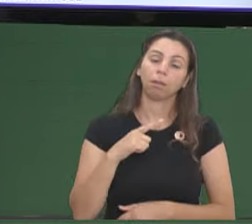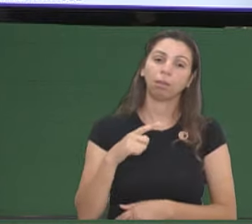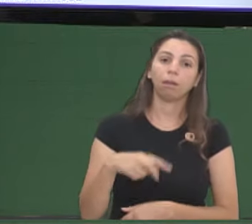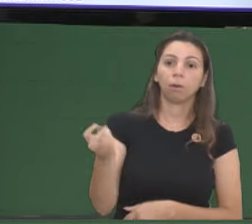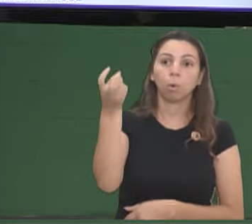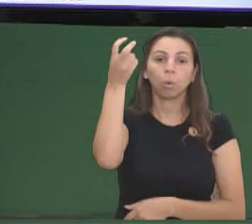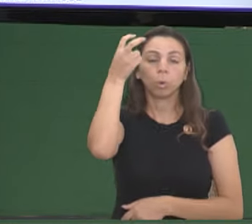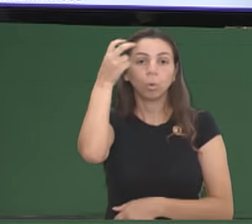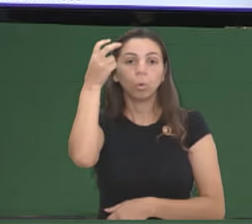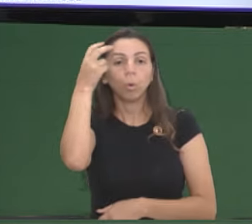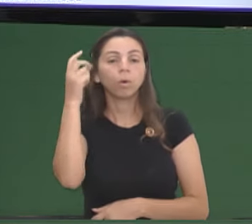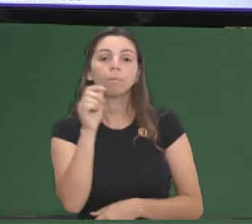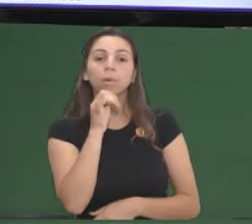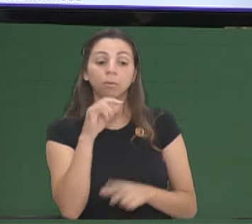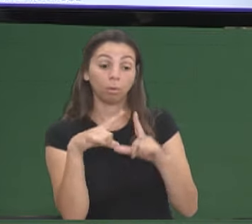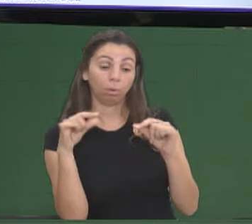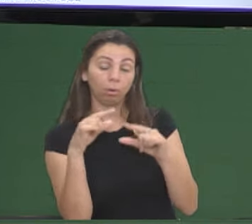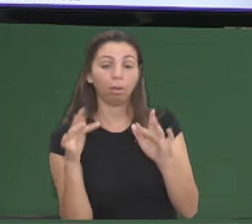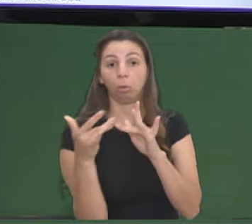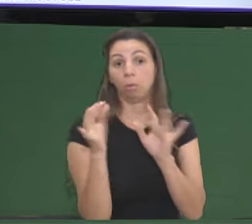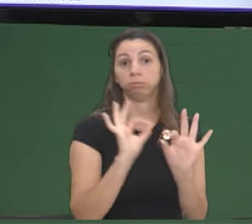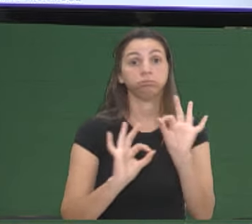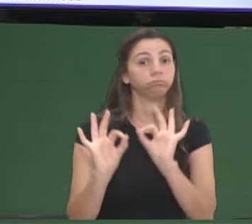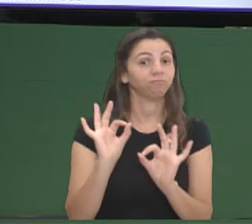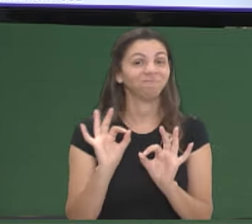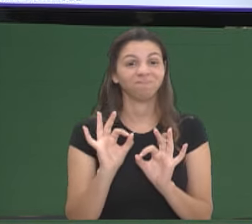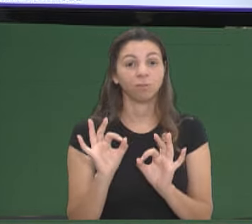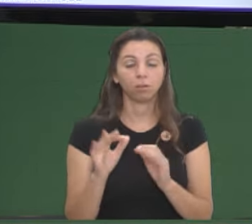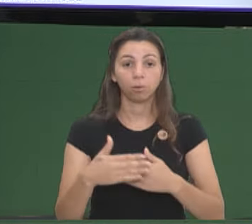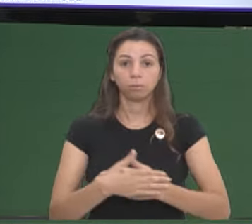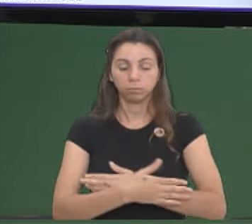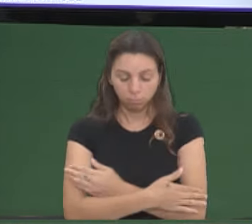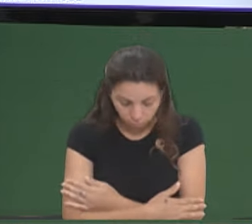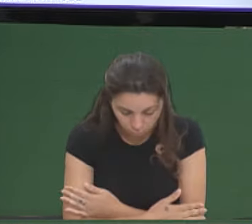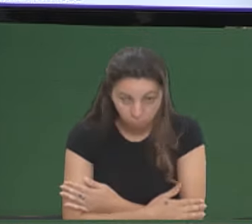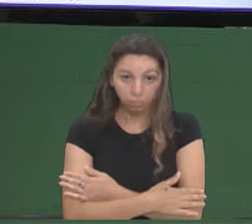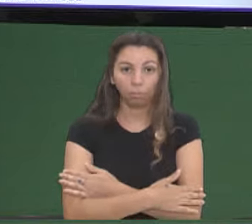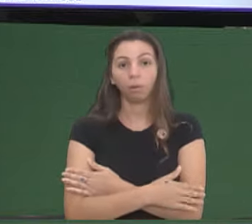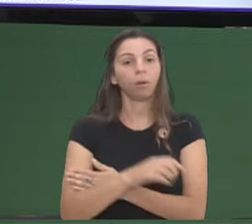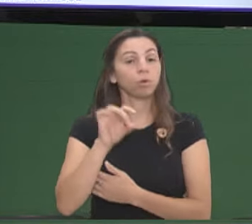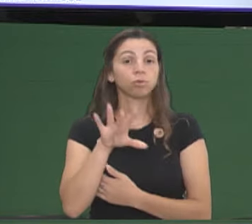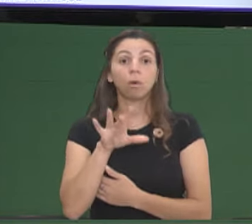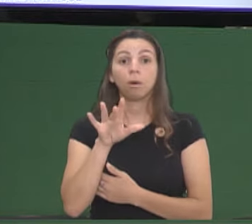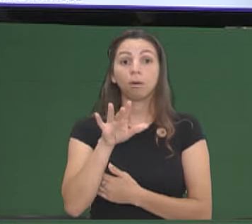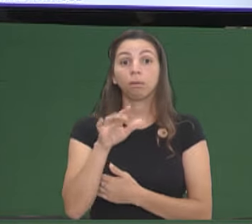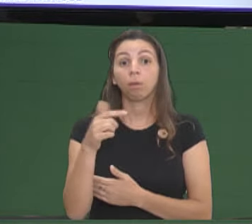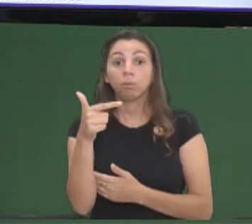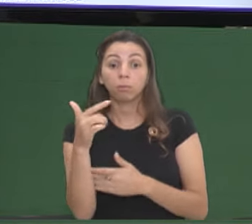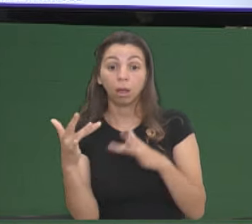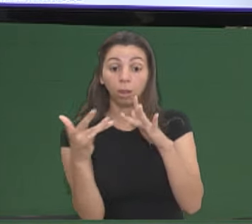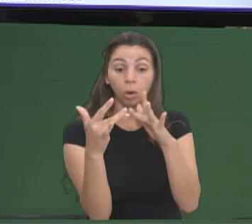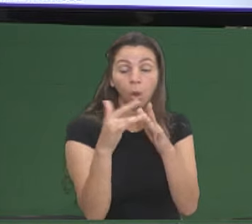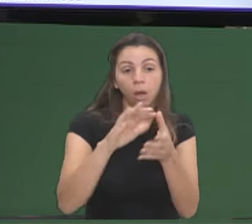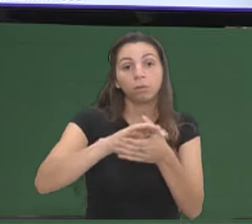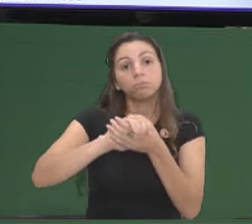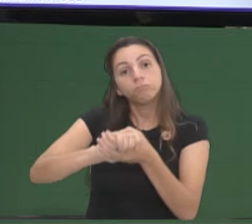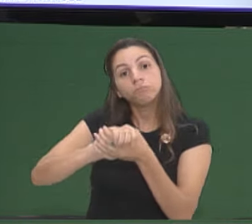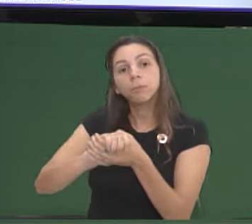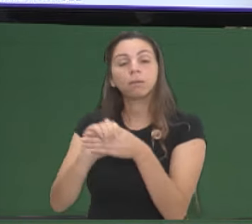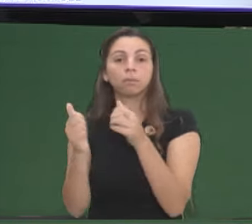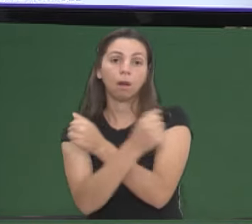que jamais se tocam, que o cumprimento é apenas esse, não existe toque de mão, abraço, né? Então nós temos